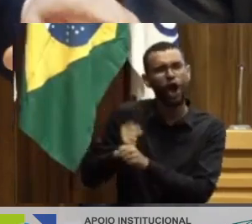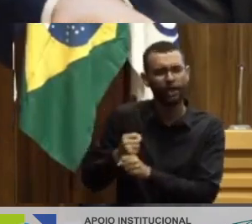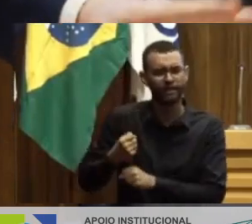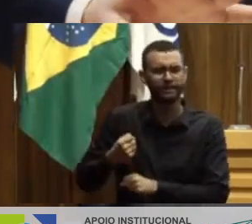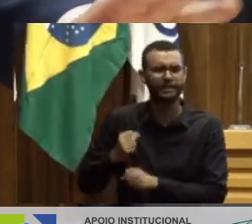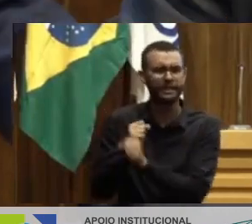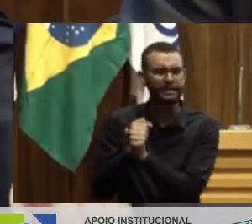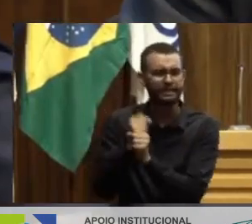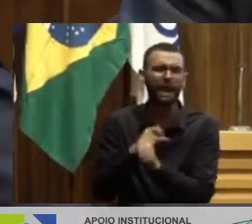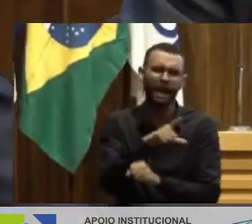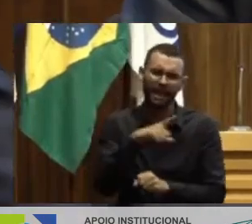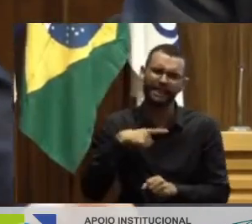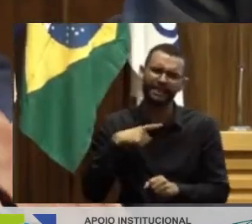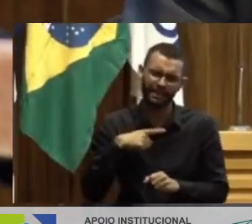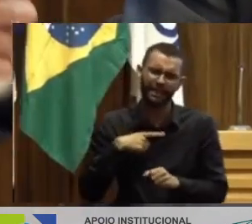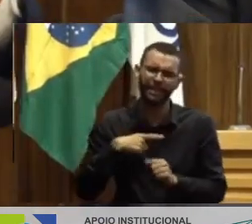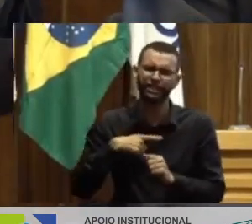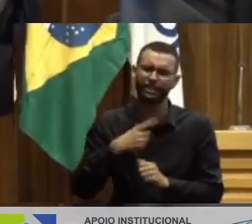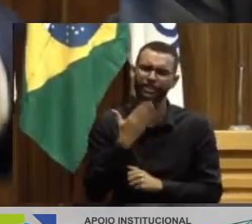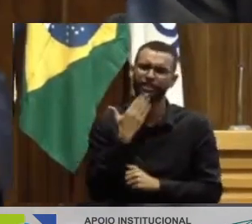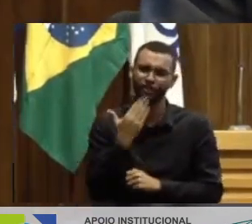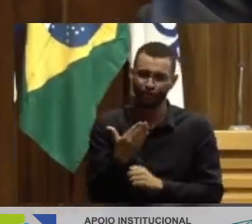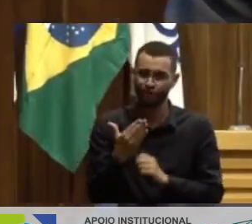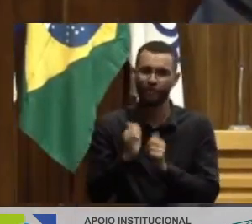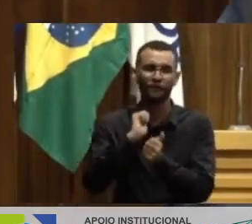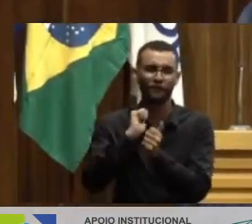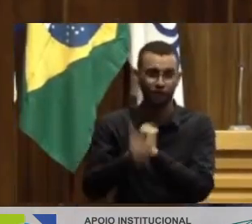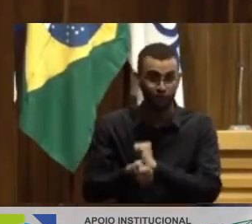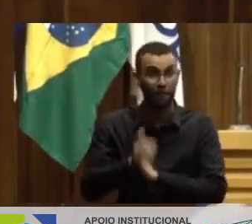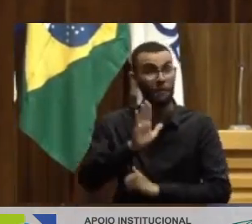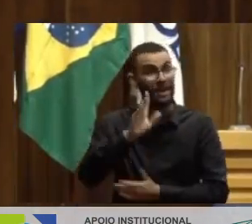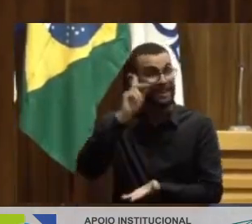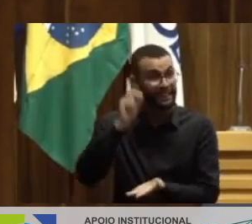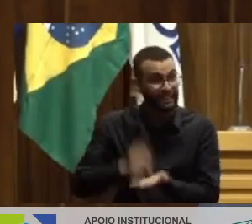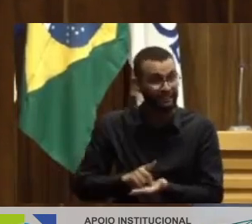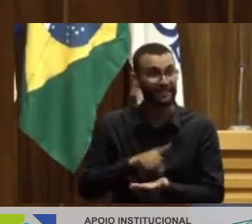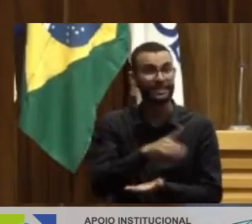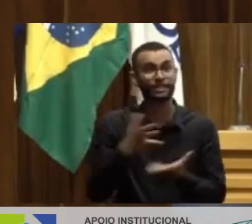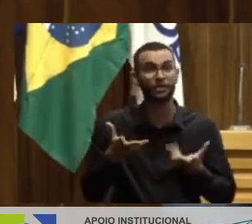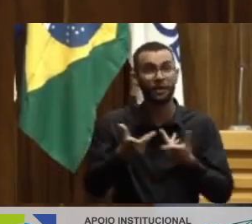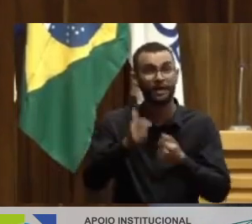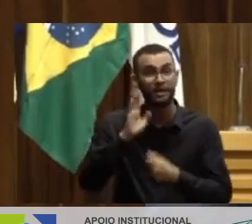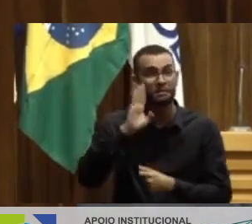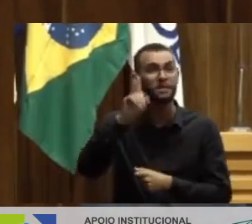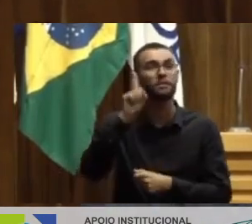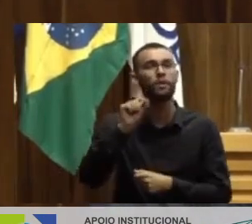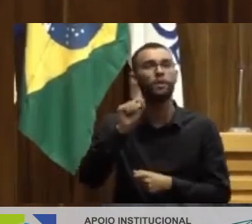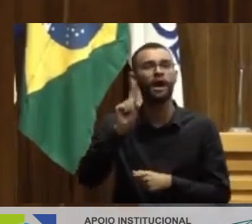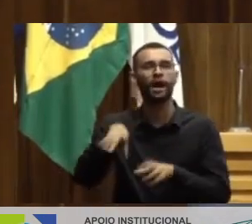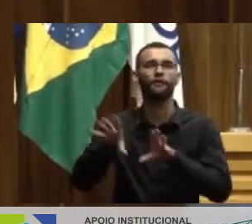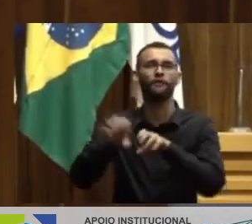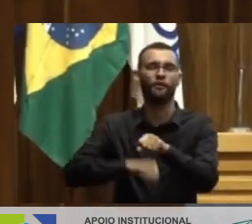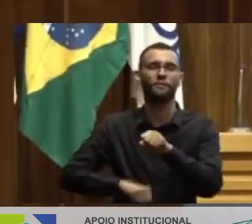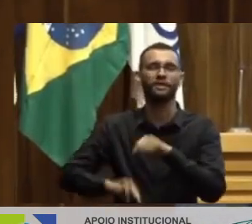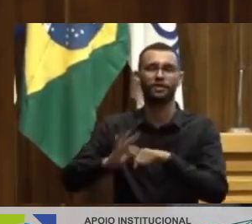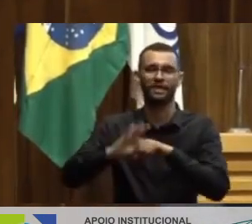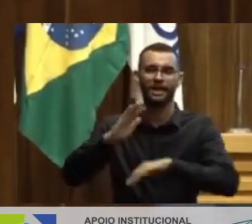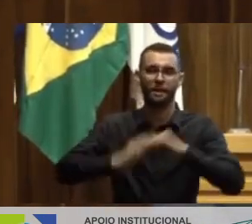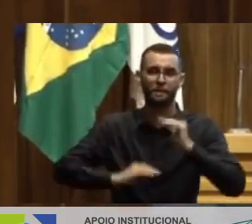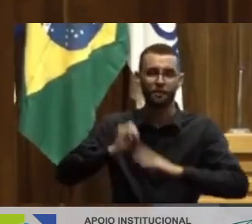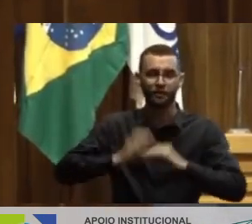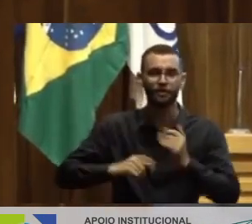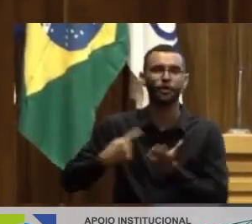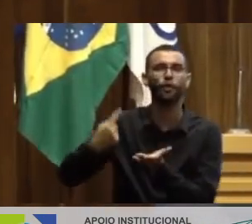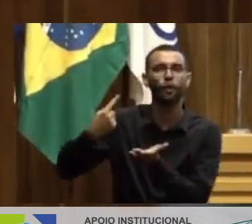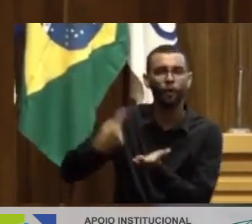timinho aí de futebol, mas ele, na realidade, a grande qualidade dele é a formação técnica, profissional e o compromisso que ele